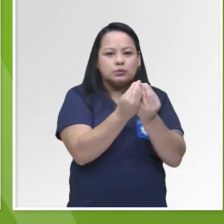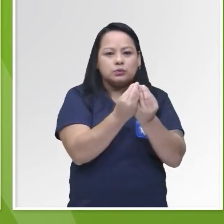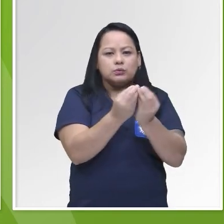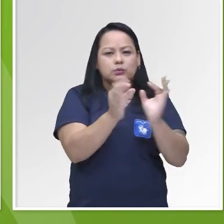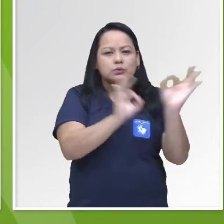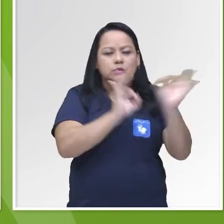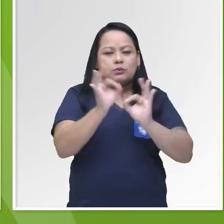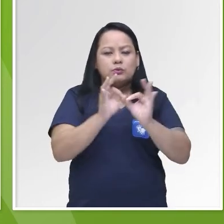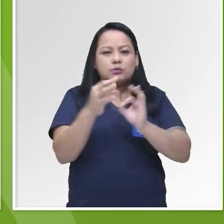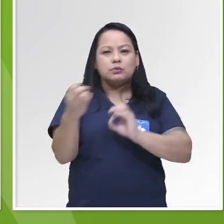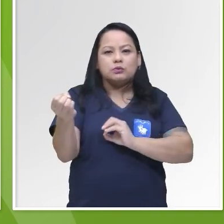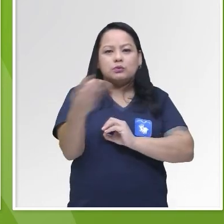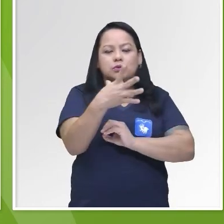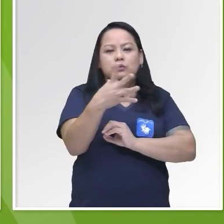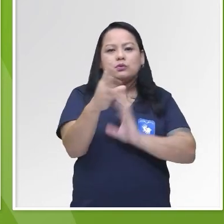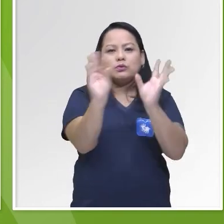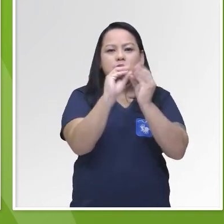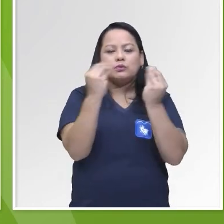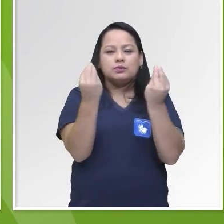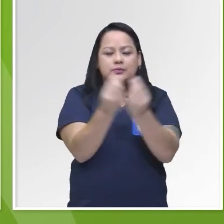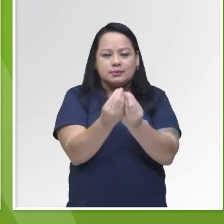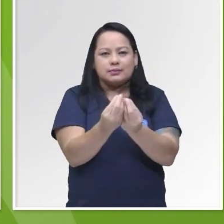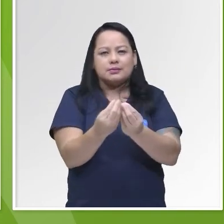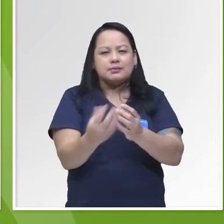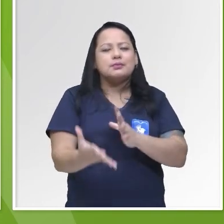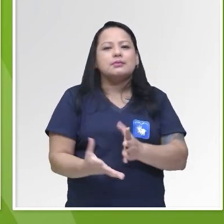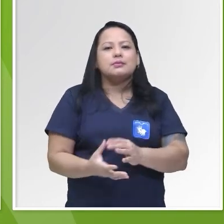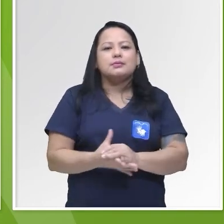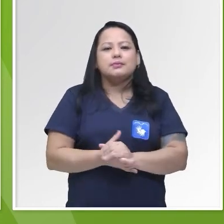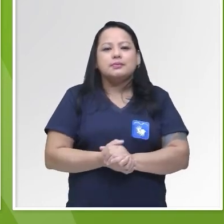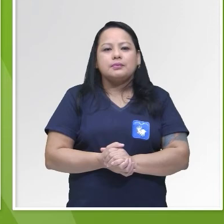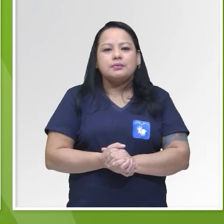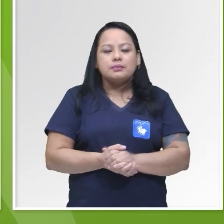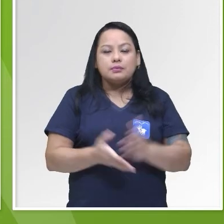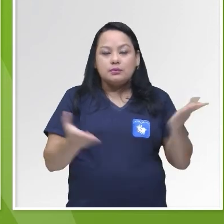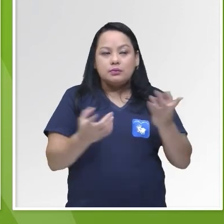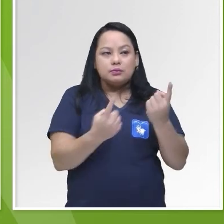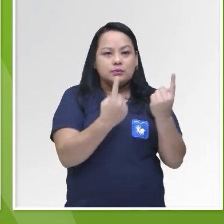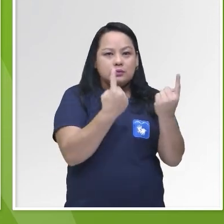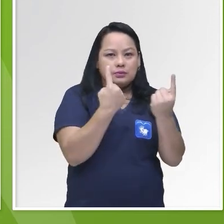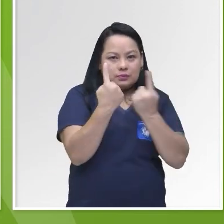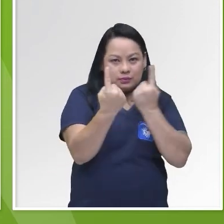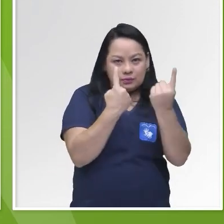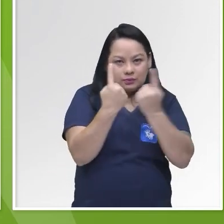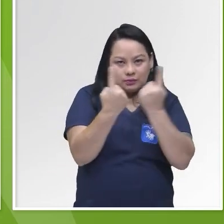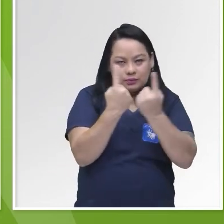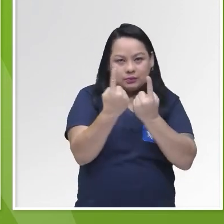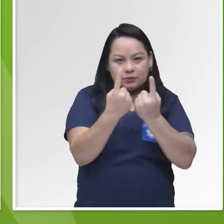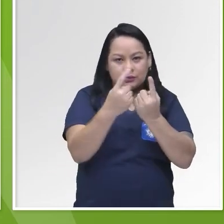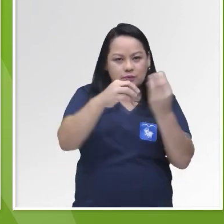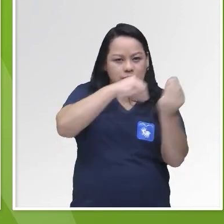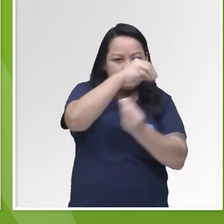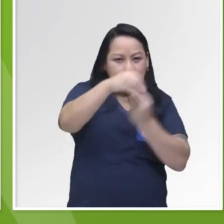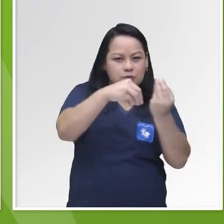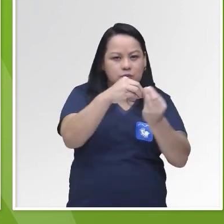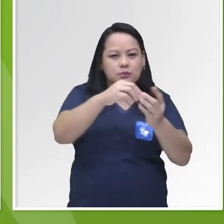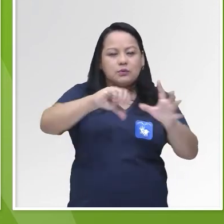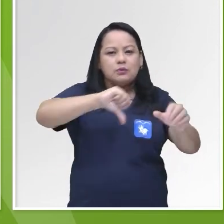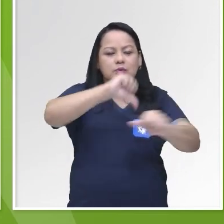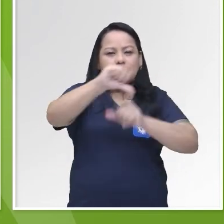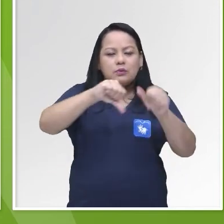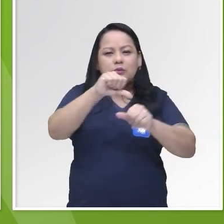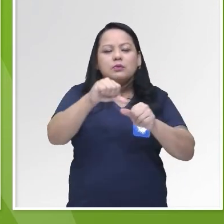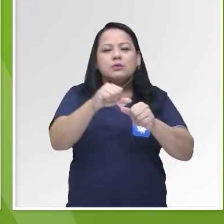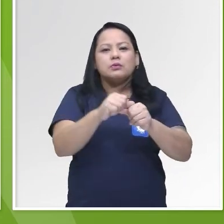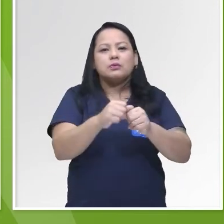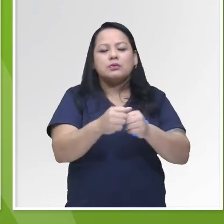formando novos produtos. Agora, dois reagentes reagem, trocando, tendo uma